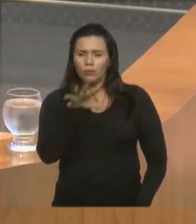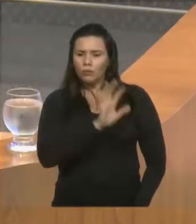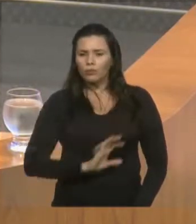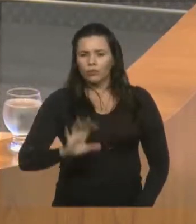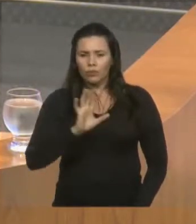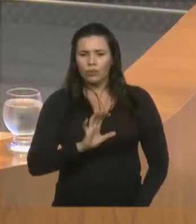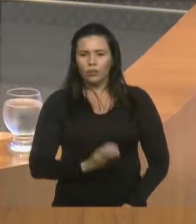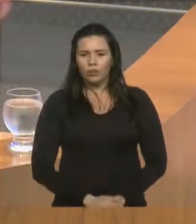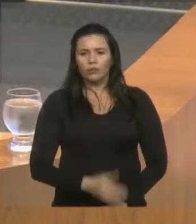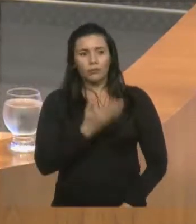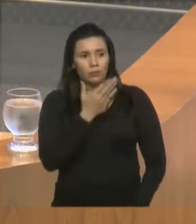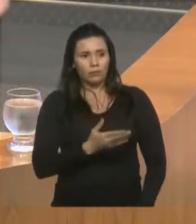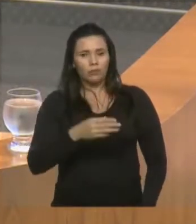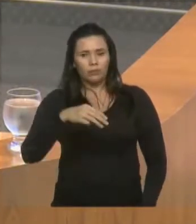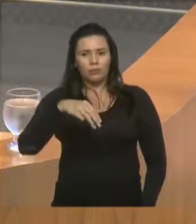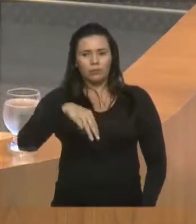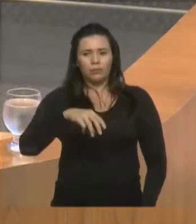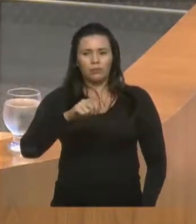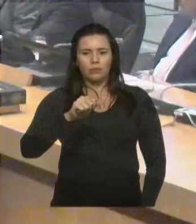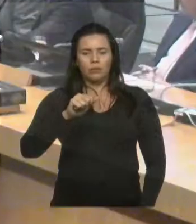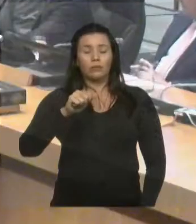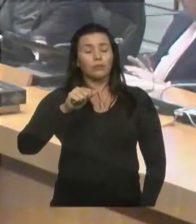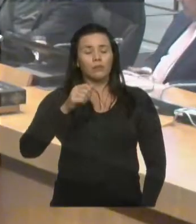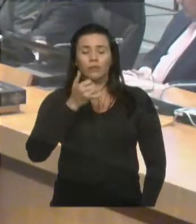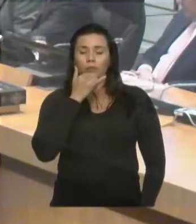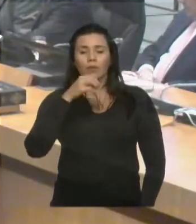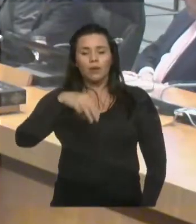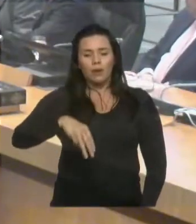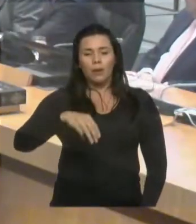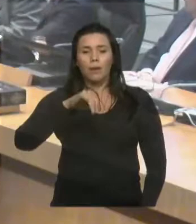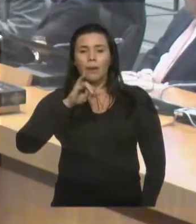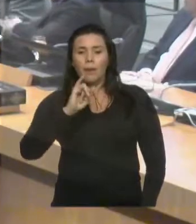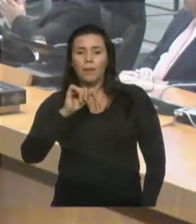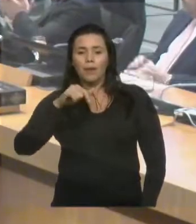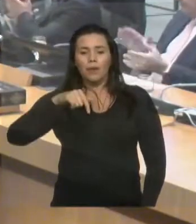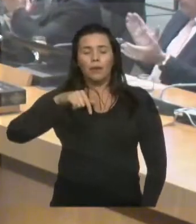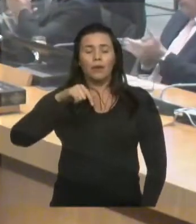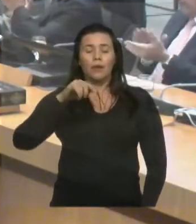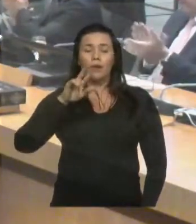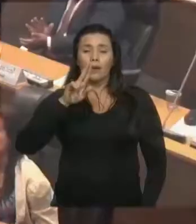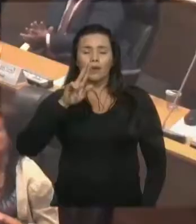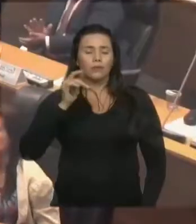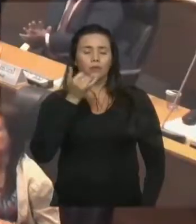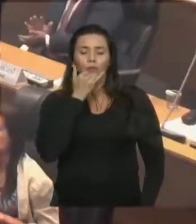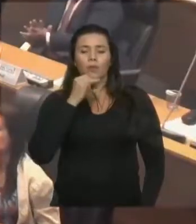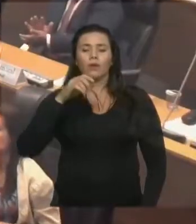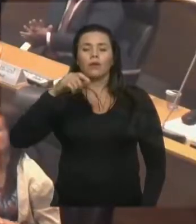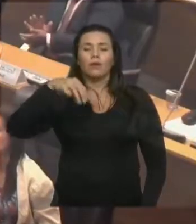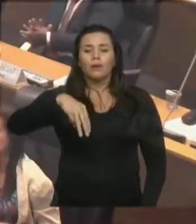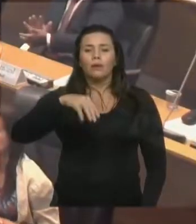Eu peço ao senhor, doutor Miguel, uma salva de palmas, porque será o nosso perito geral do Maranhão.